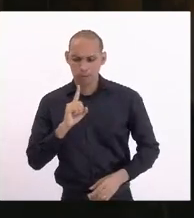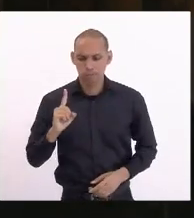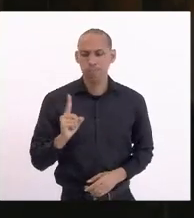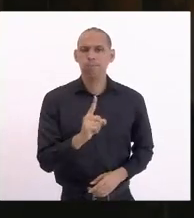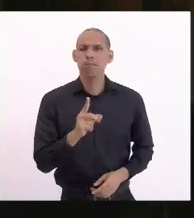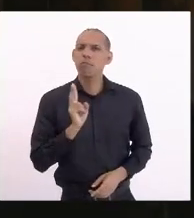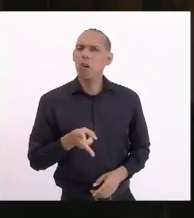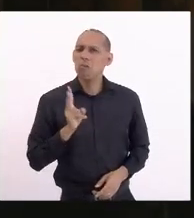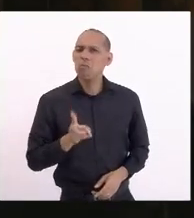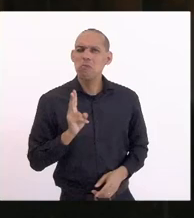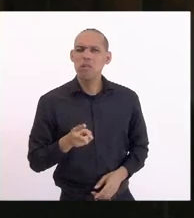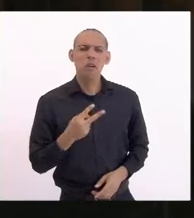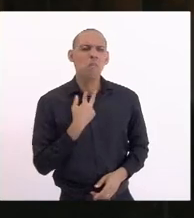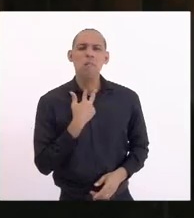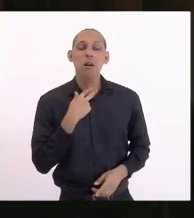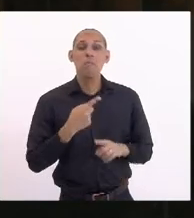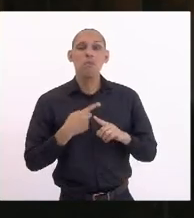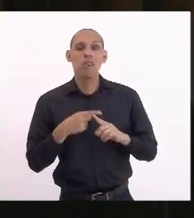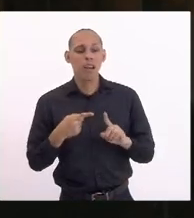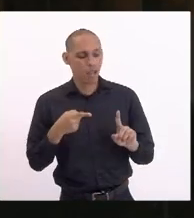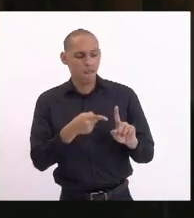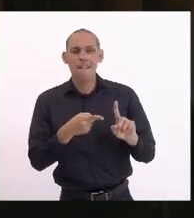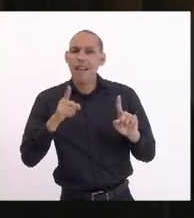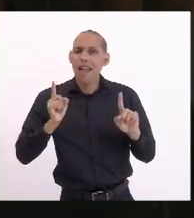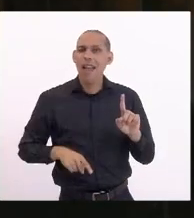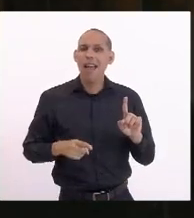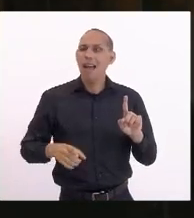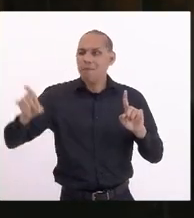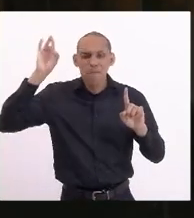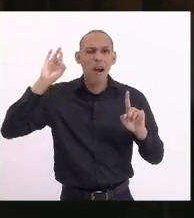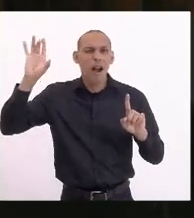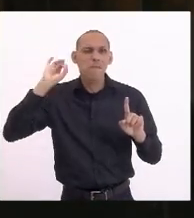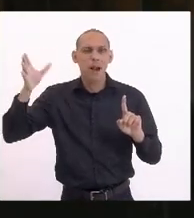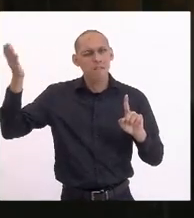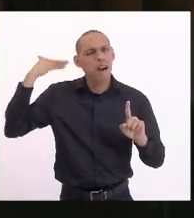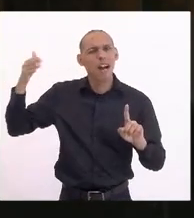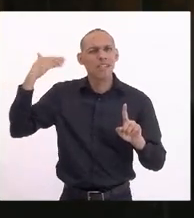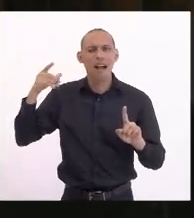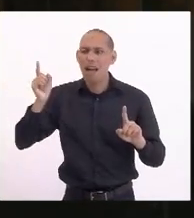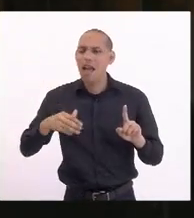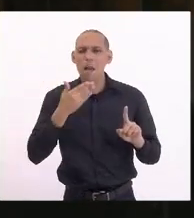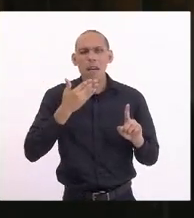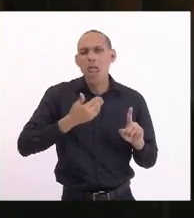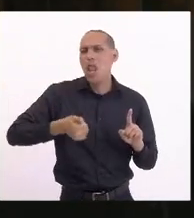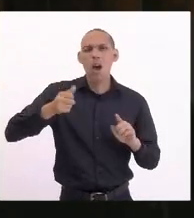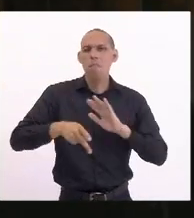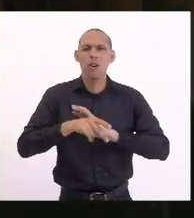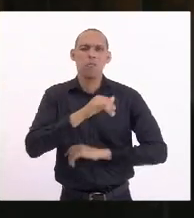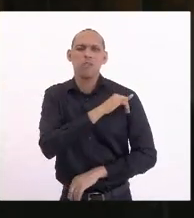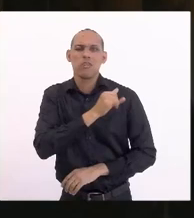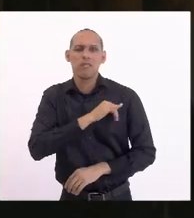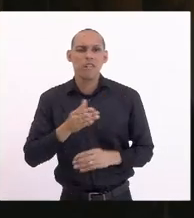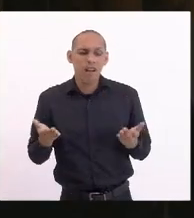daquele educandário que sempre foi considerado um educandário de excelência, um dos melhores do Rio de